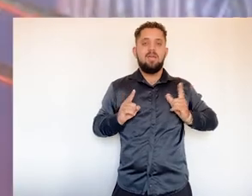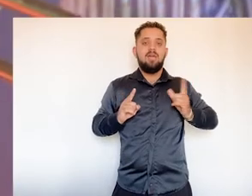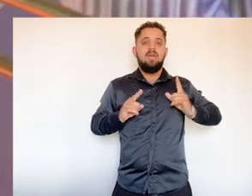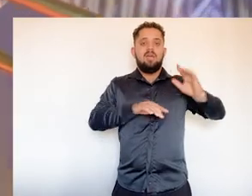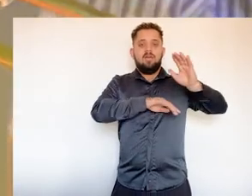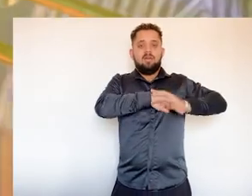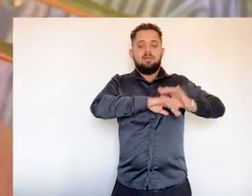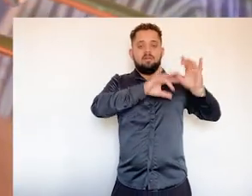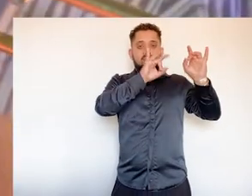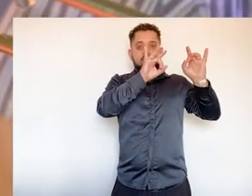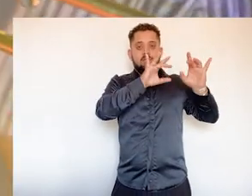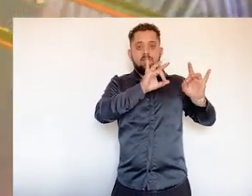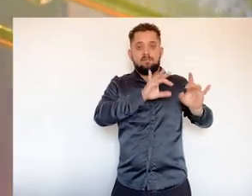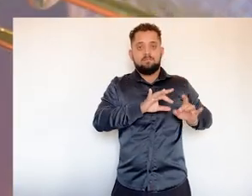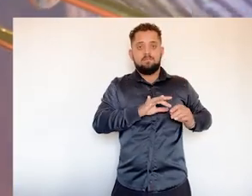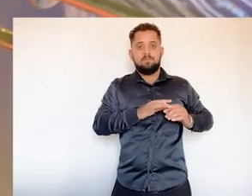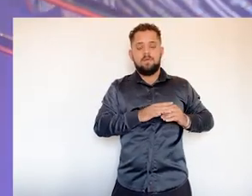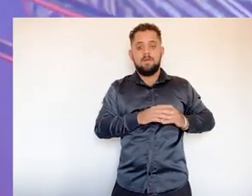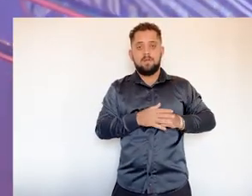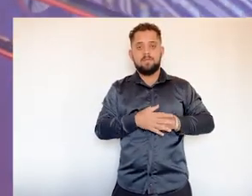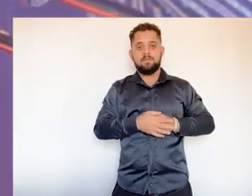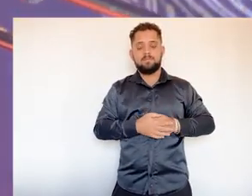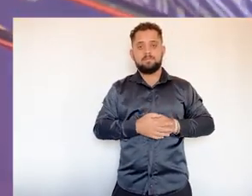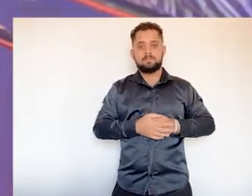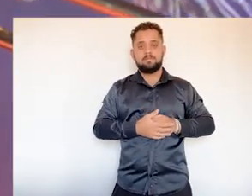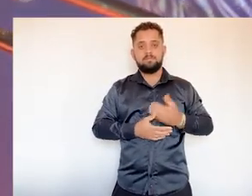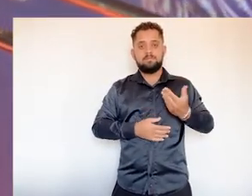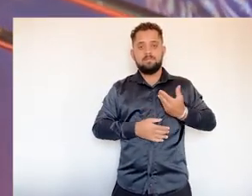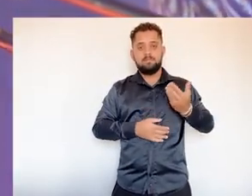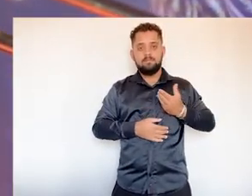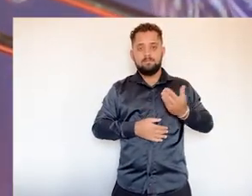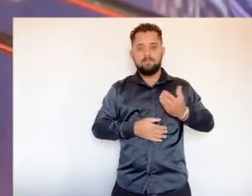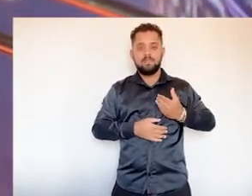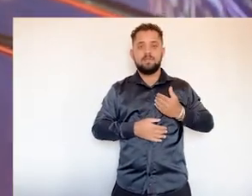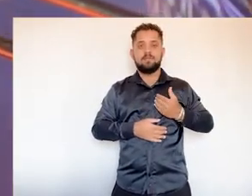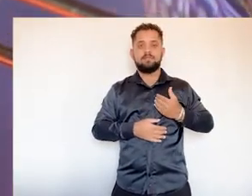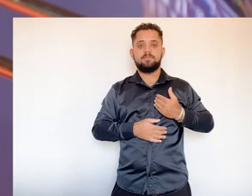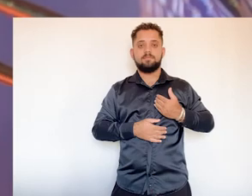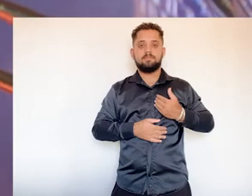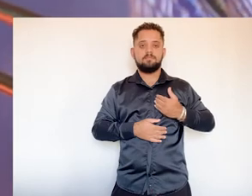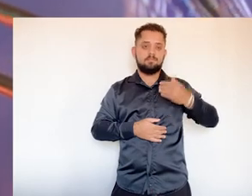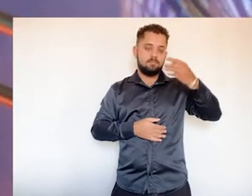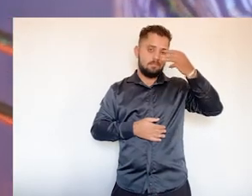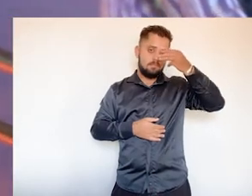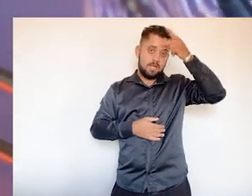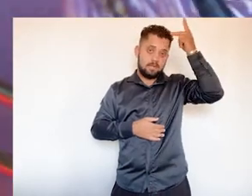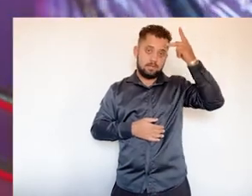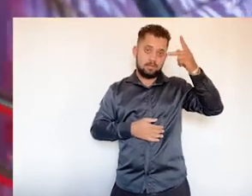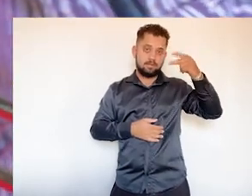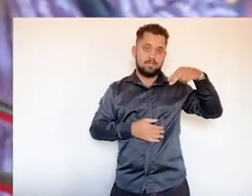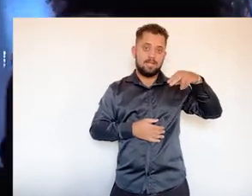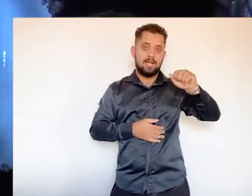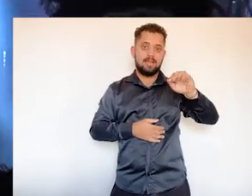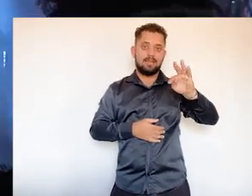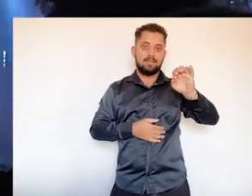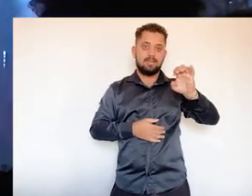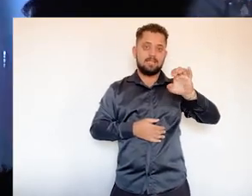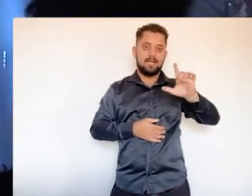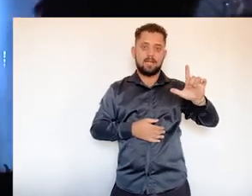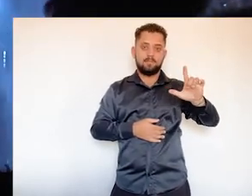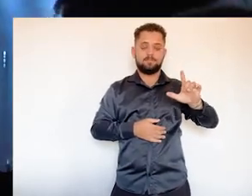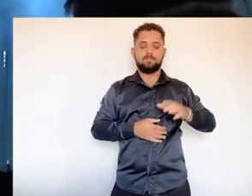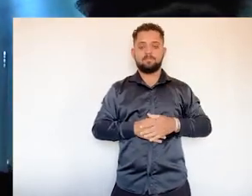muito grande, meu querido compadre, Natanael Santiago Davi. Aqui apresenta